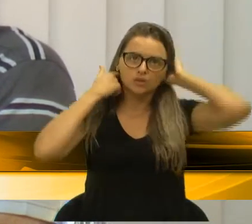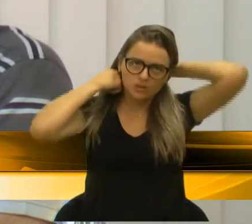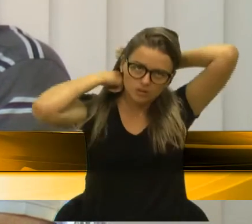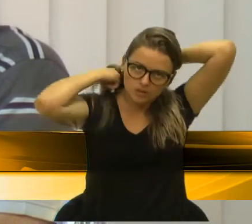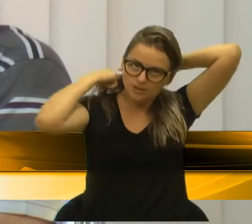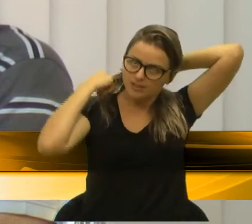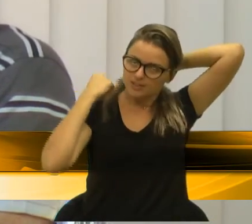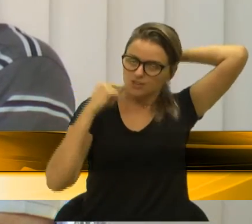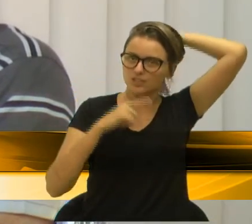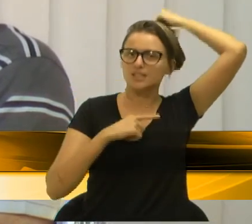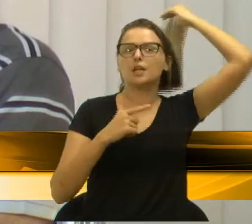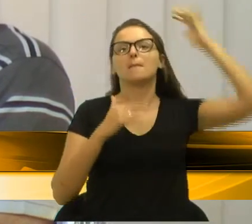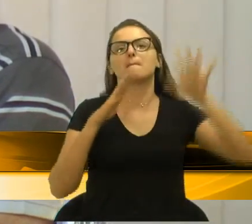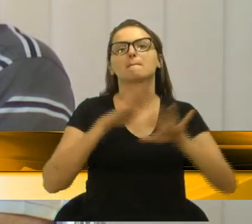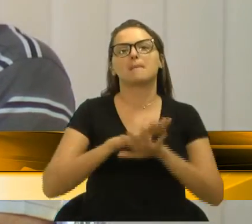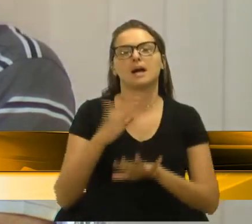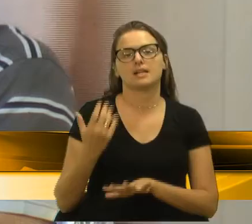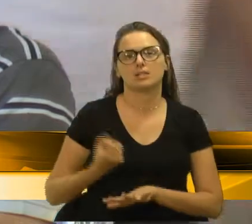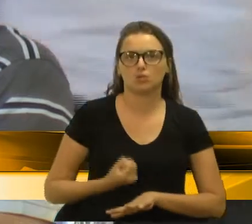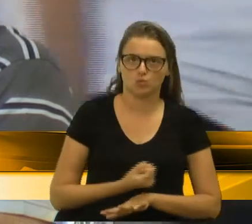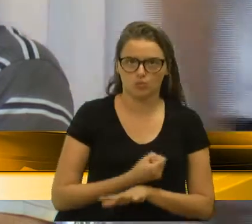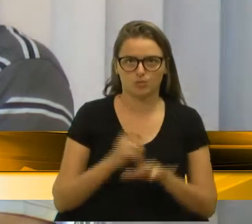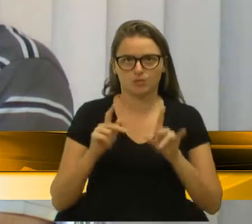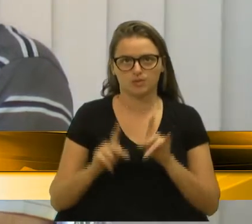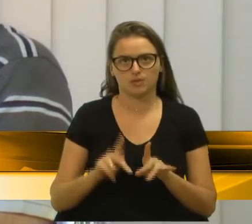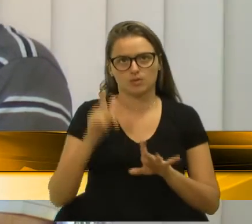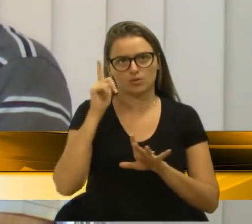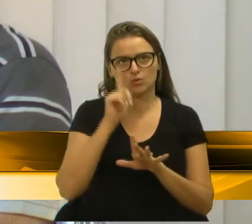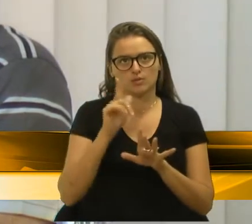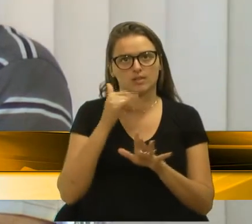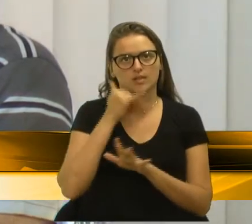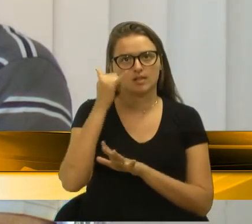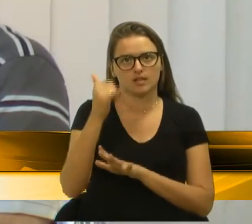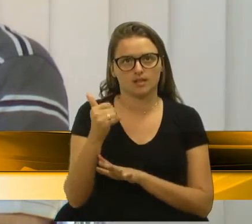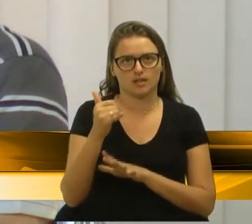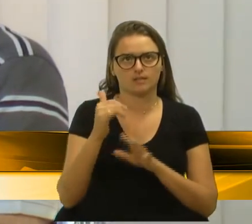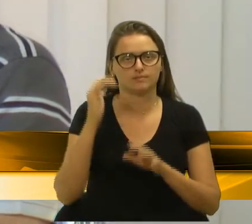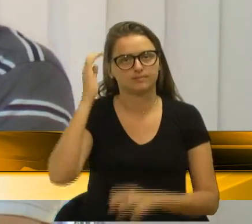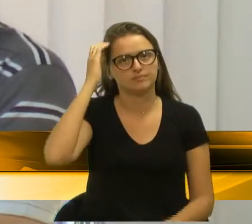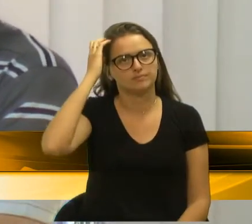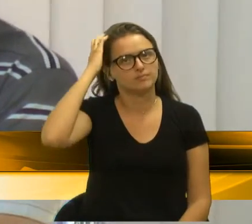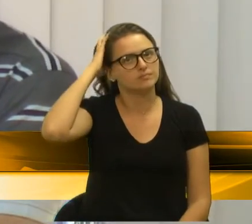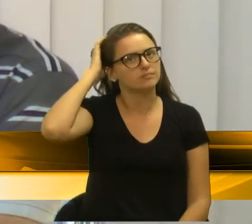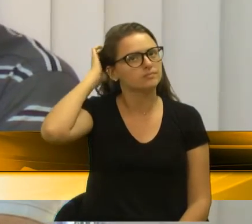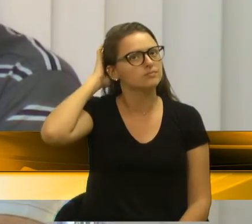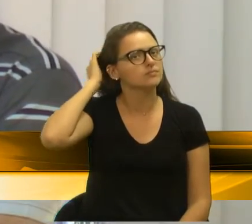tenha vários números para que as pessoas acessem.